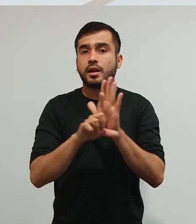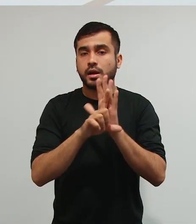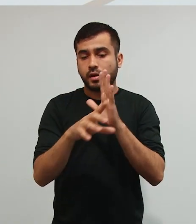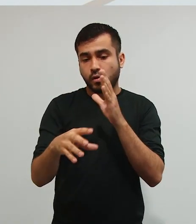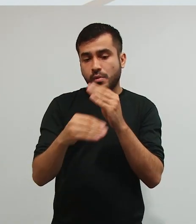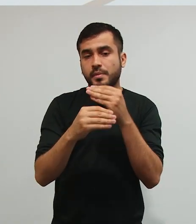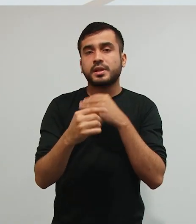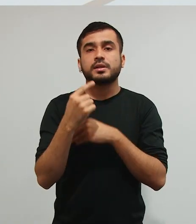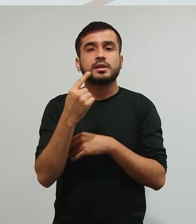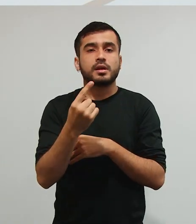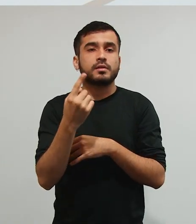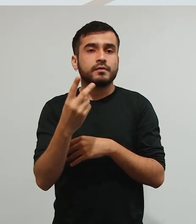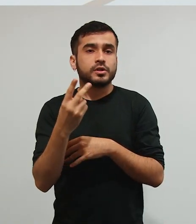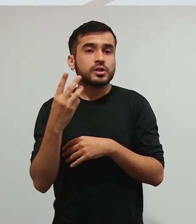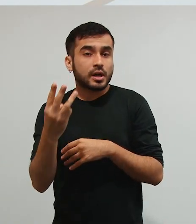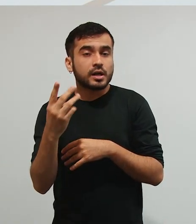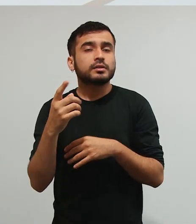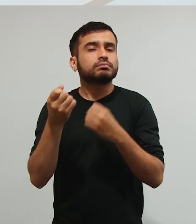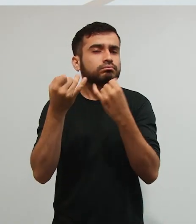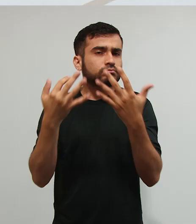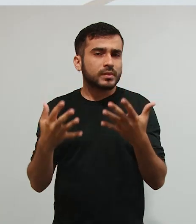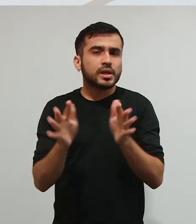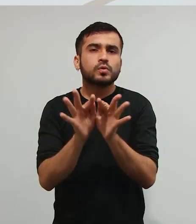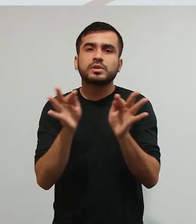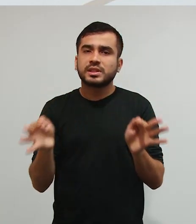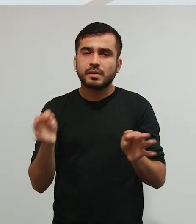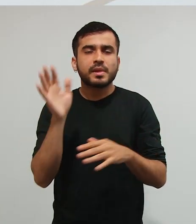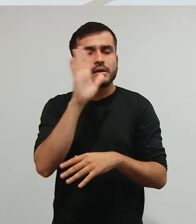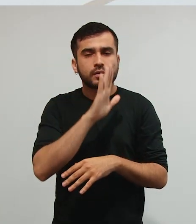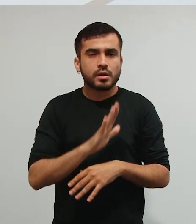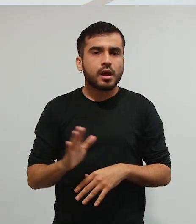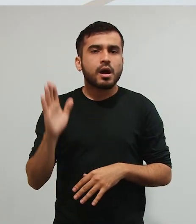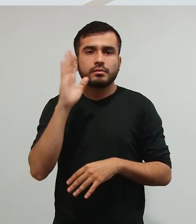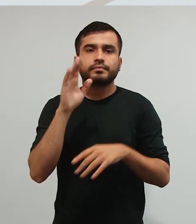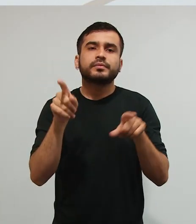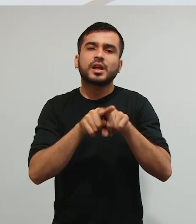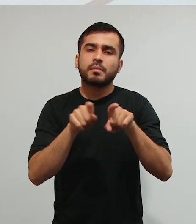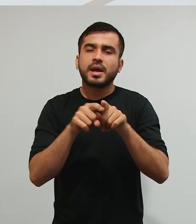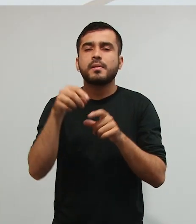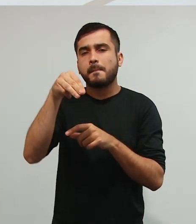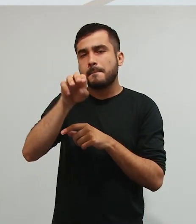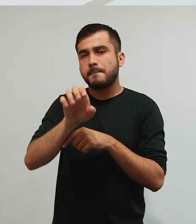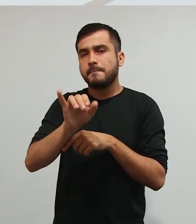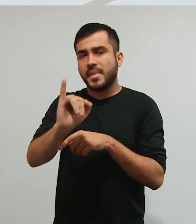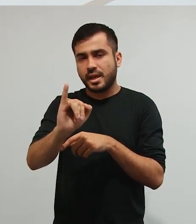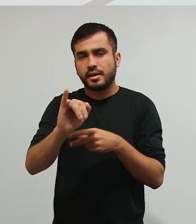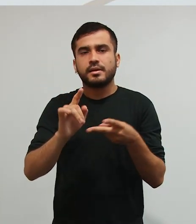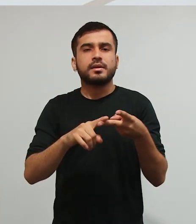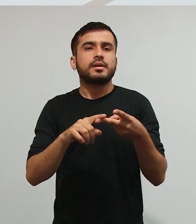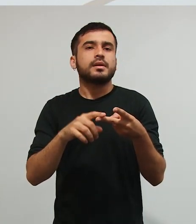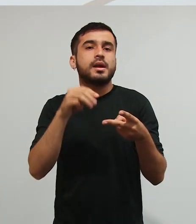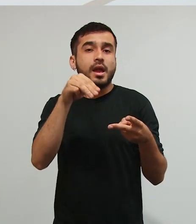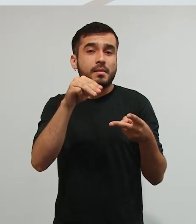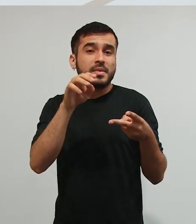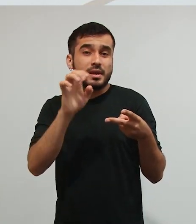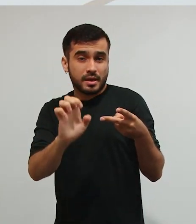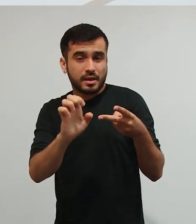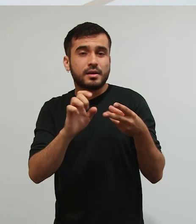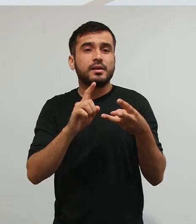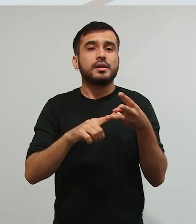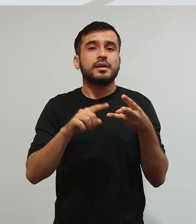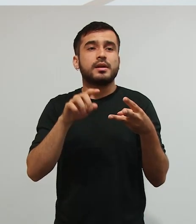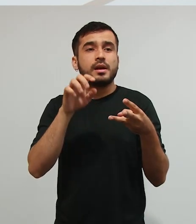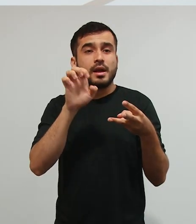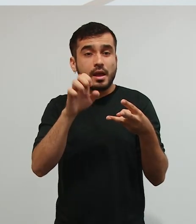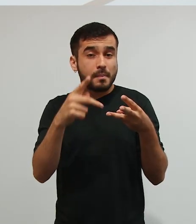Complementar 123 vai falar do Simples Nacional, vai falar do microempreendedor individual, vai falar da microempresa e vai falar